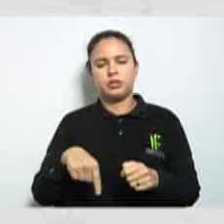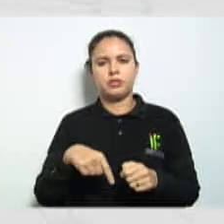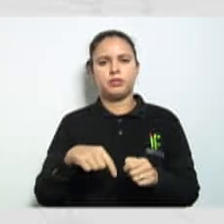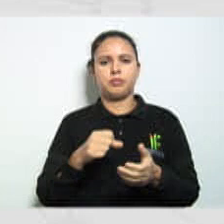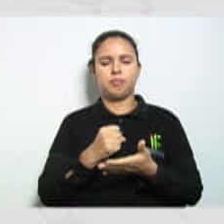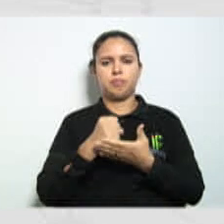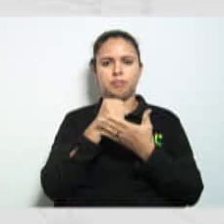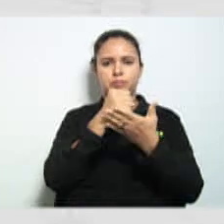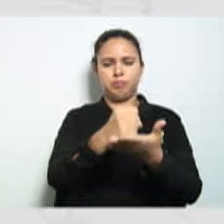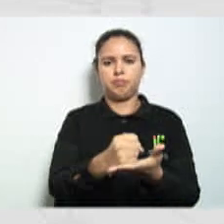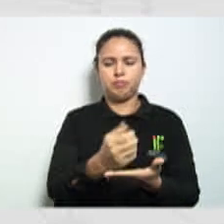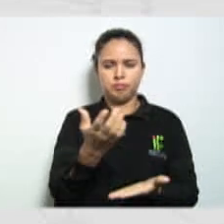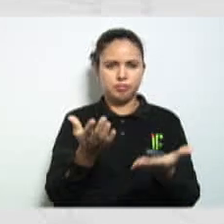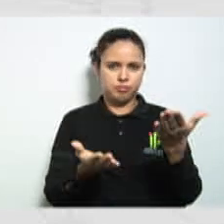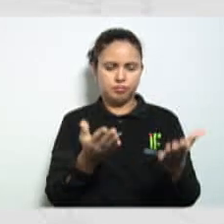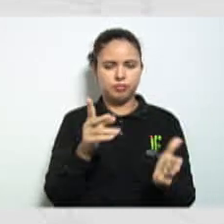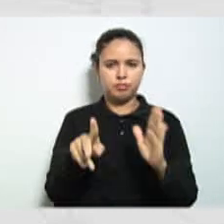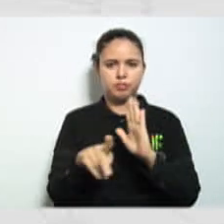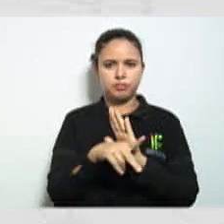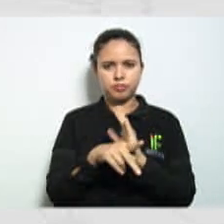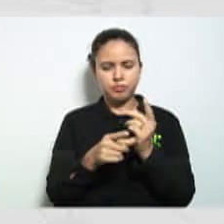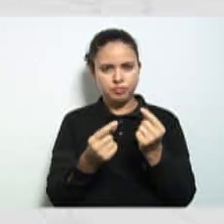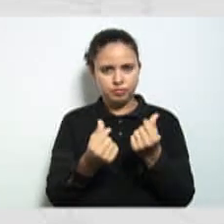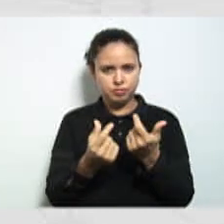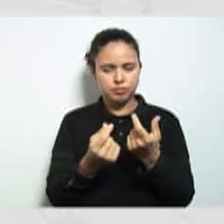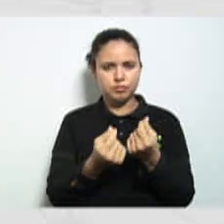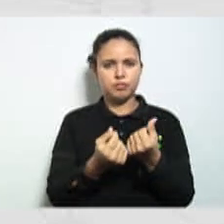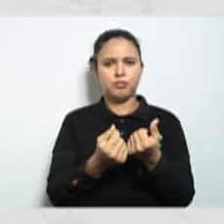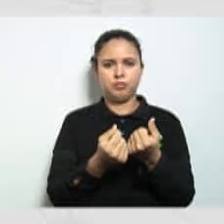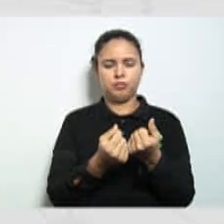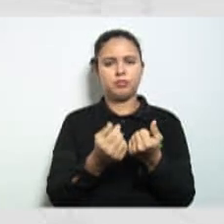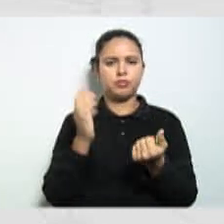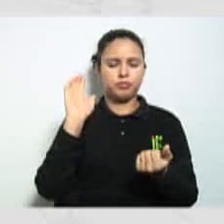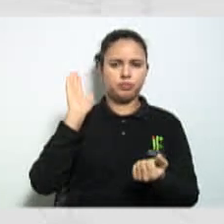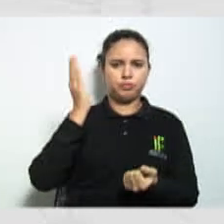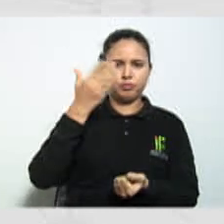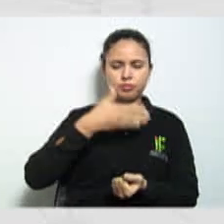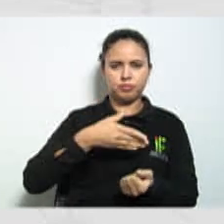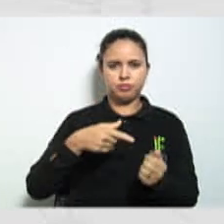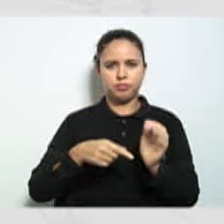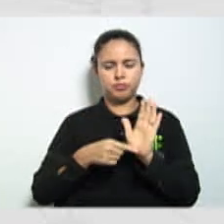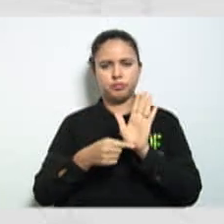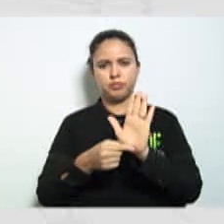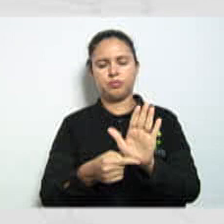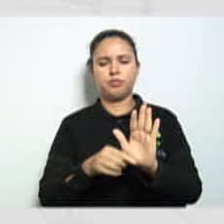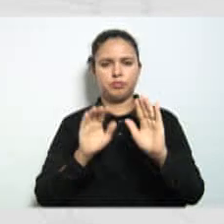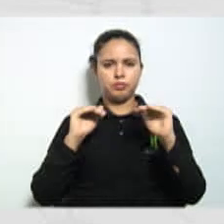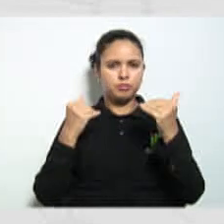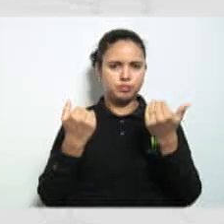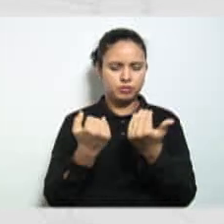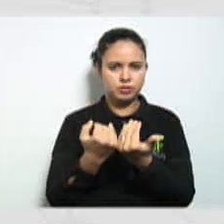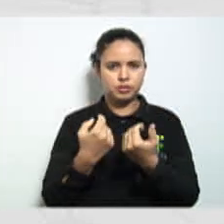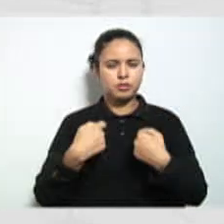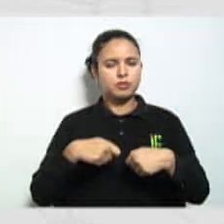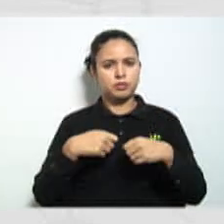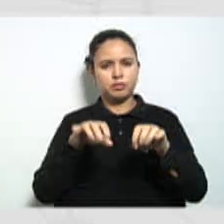encaminhar o balanço patrimonial para aprovação em assembleia, deverá ser